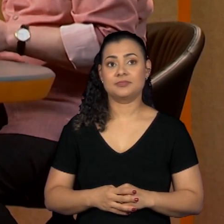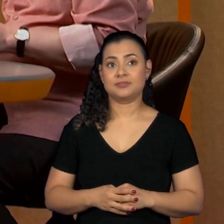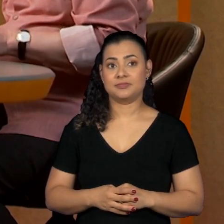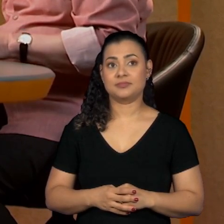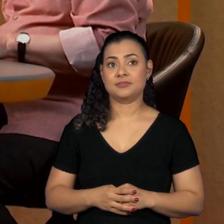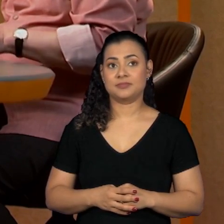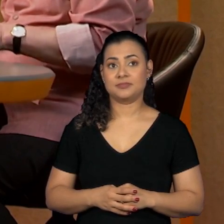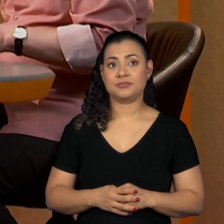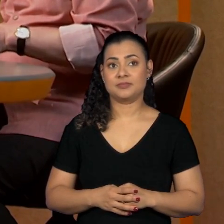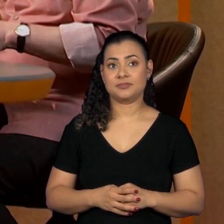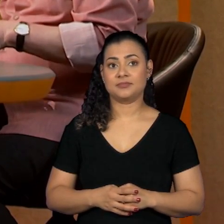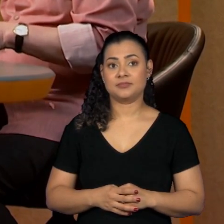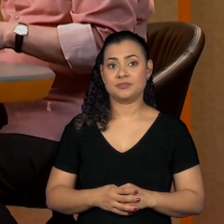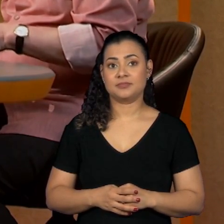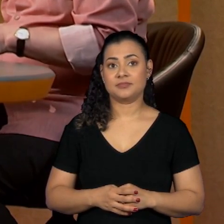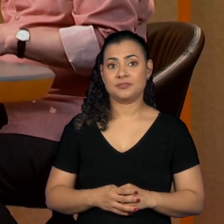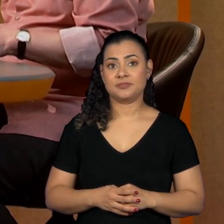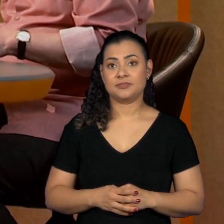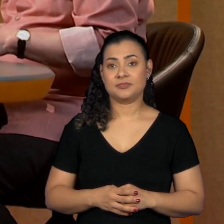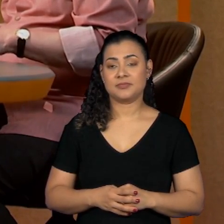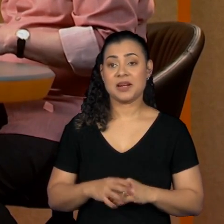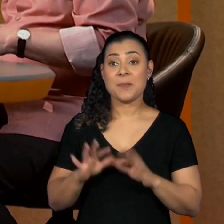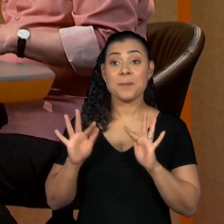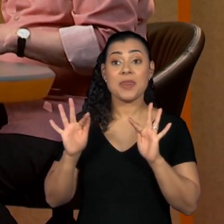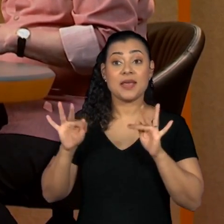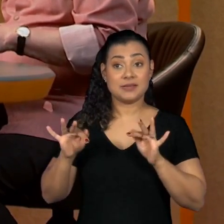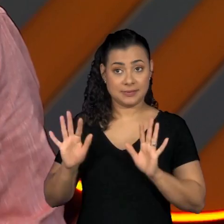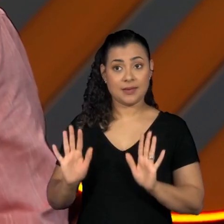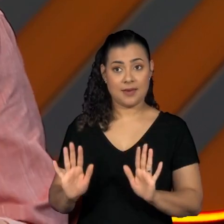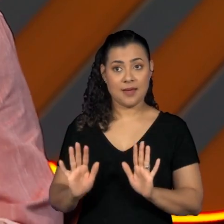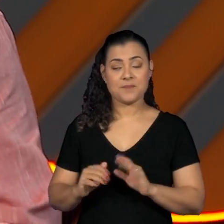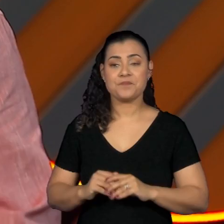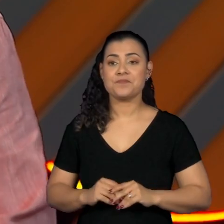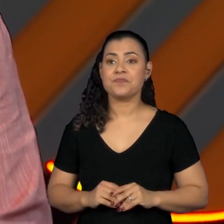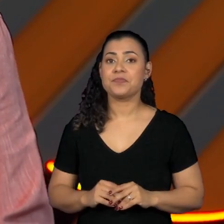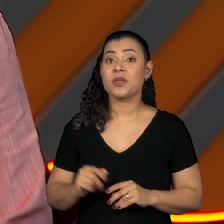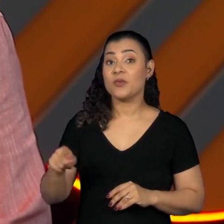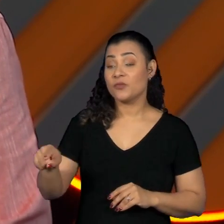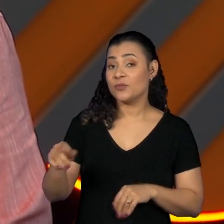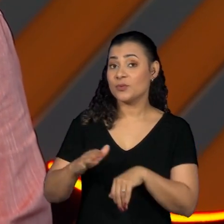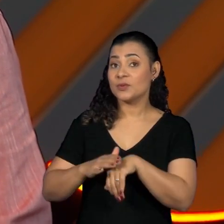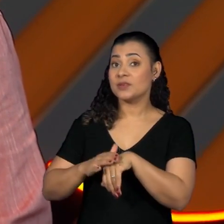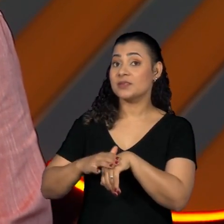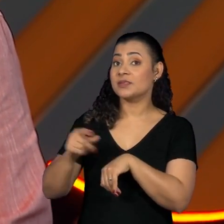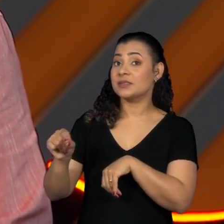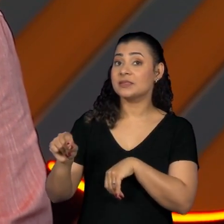E, para encerrar, você trouxe